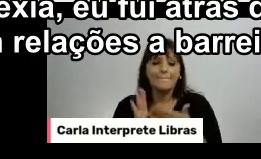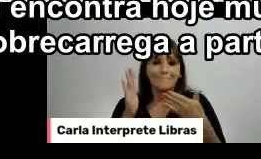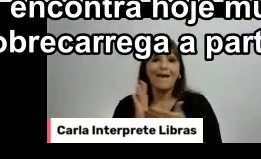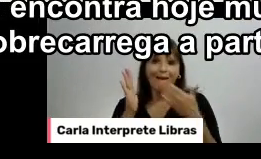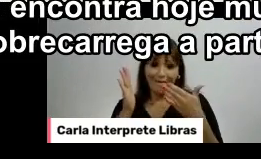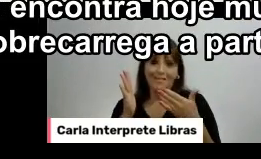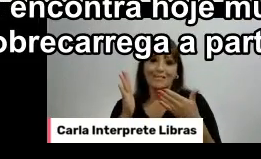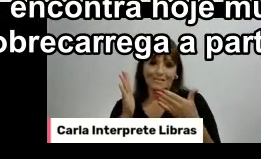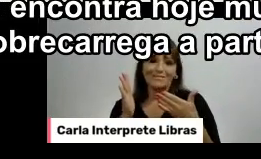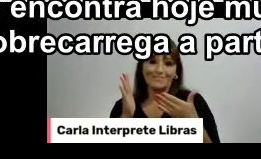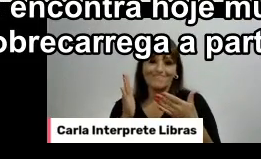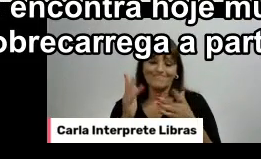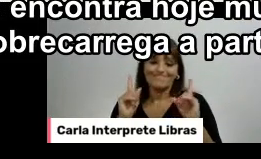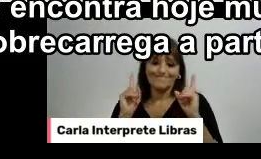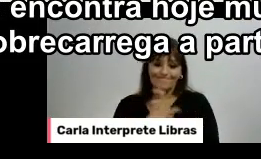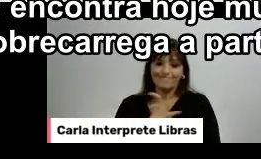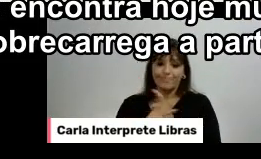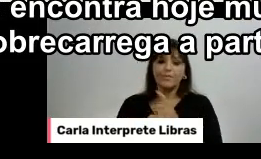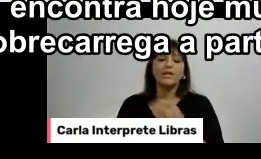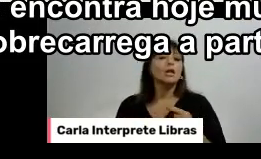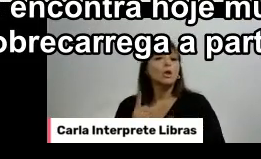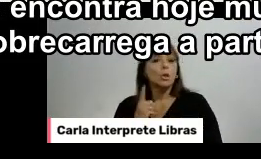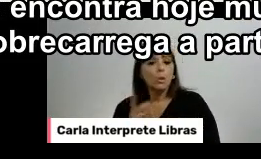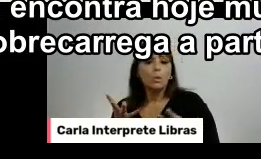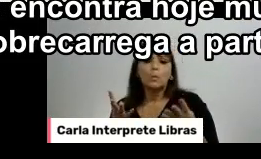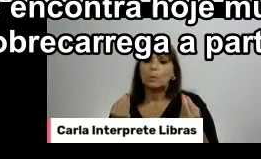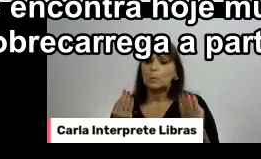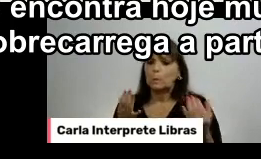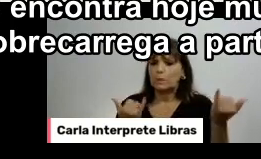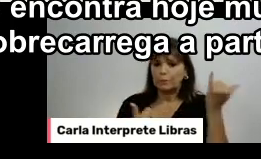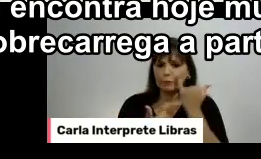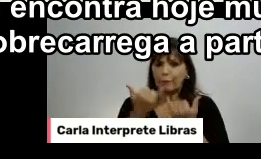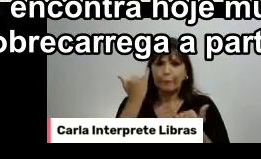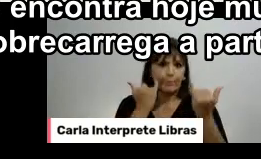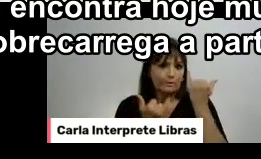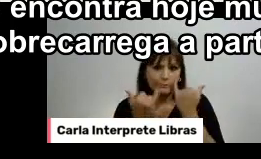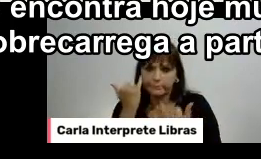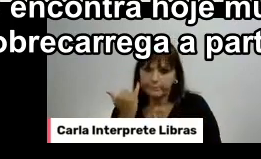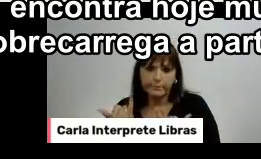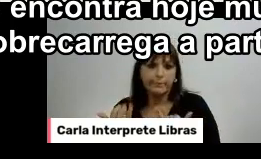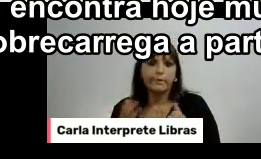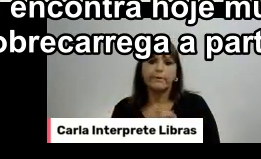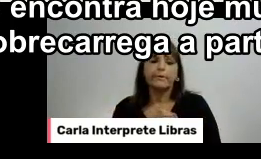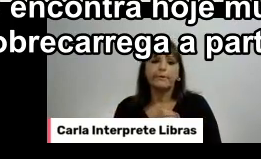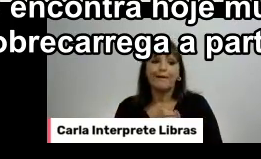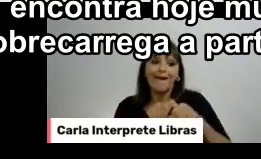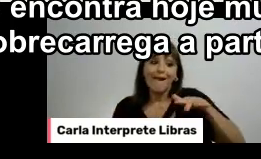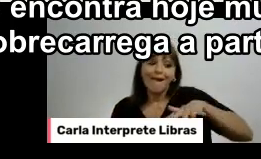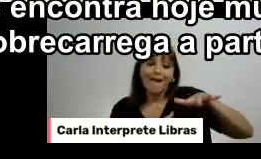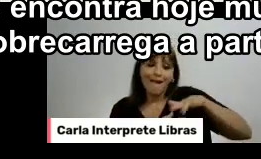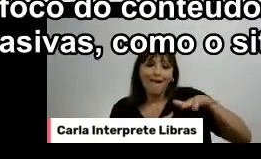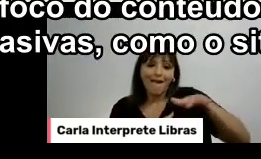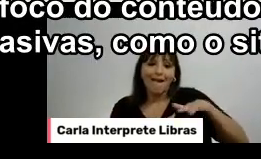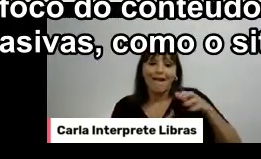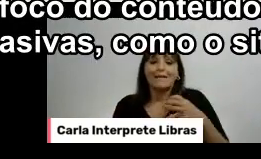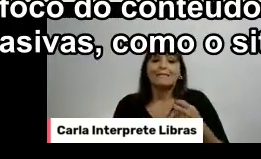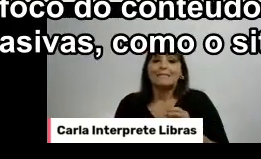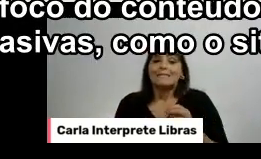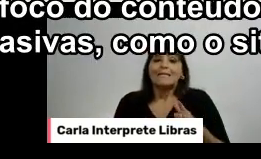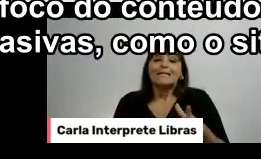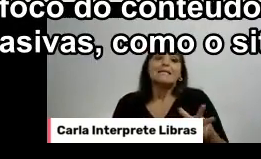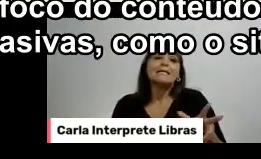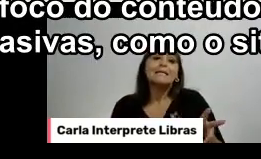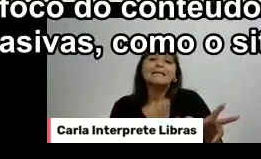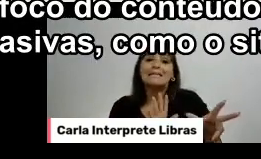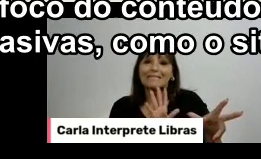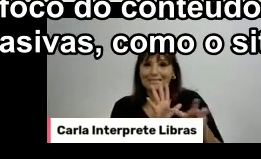Então, a gente encontra hoje muito excesso de informação que sobrecarrega a parte sensorial, tiram a atenção e o foco do